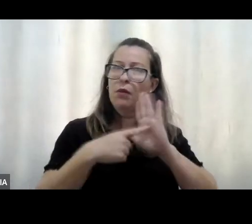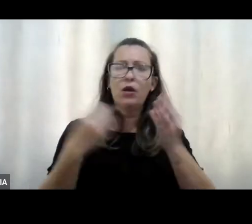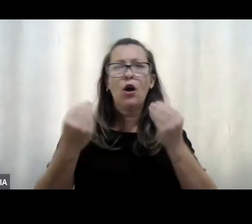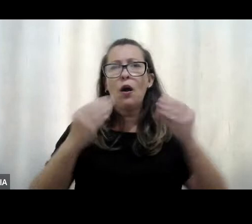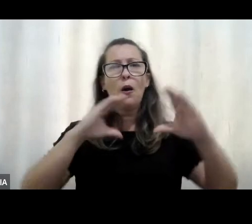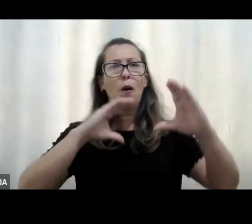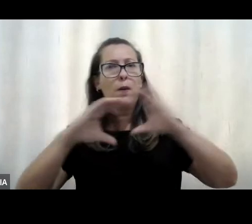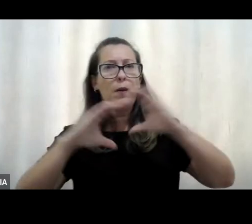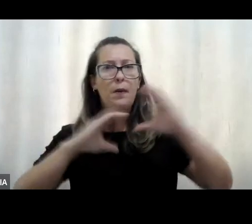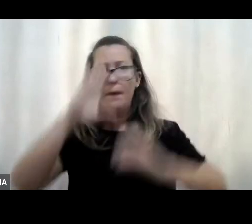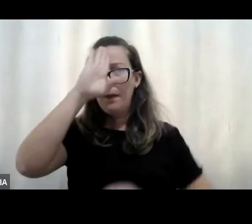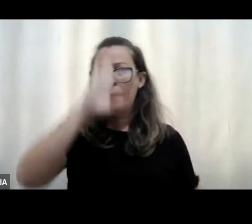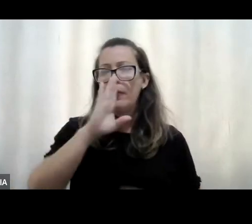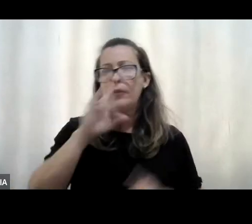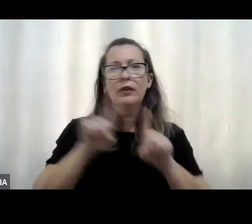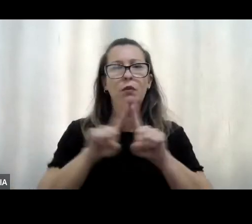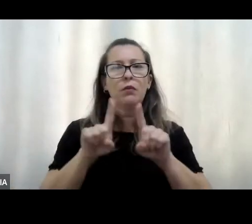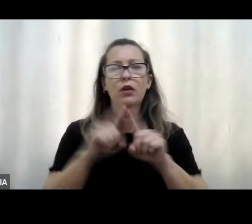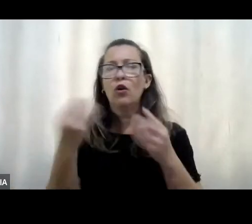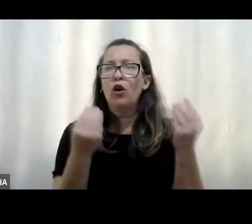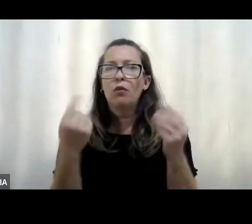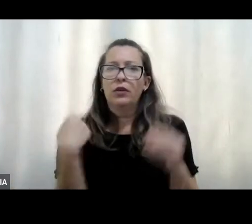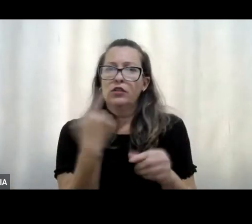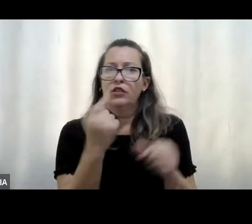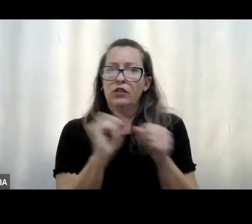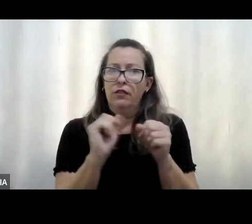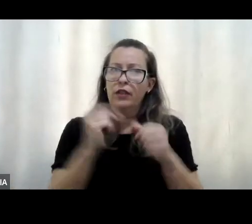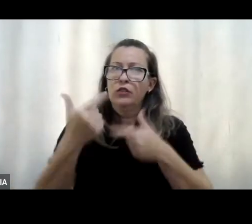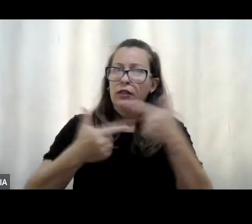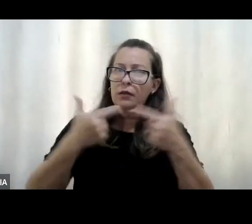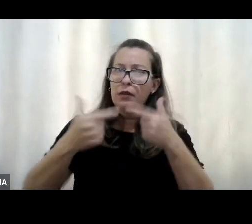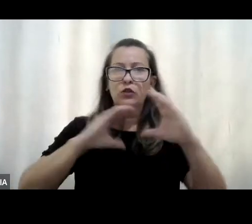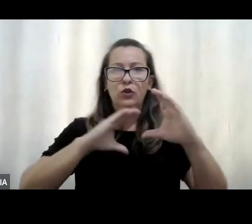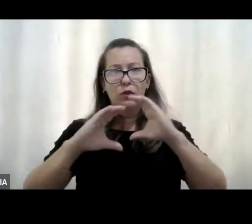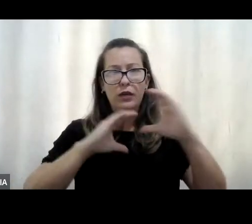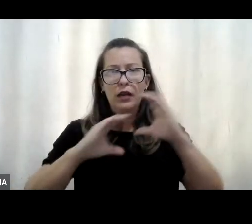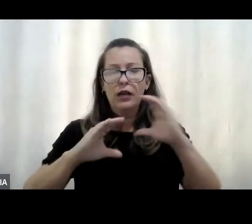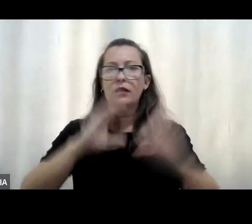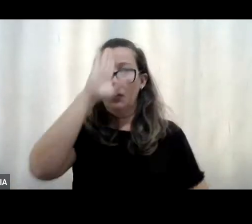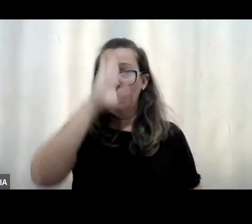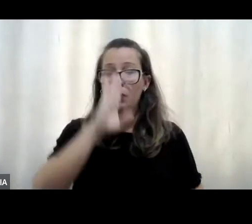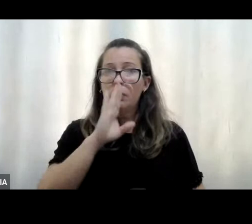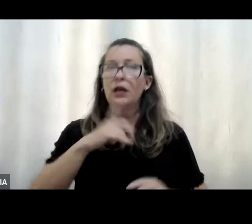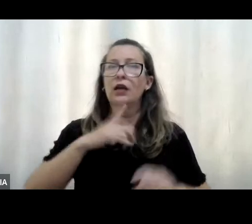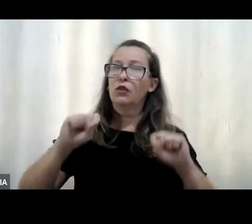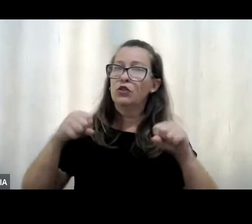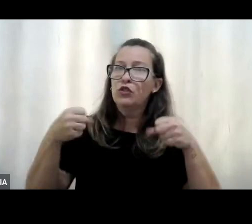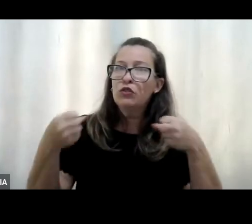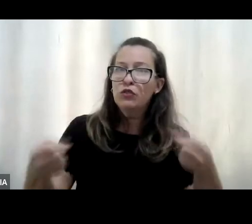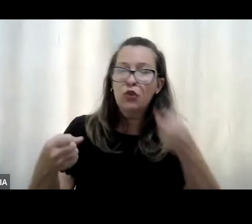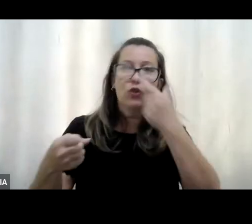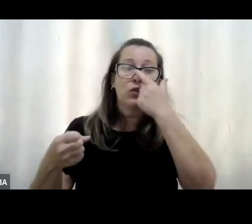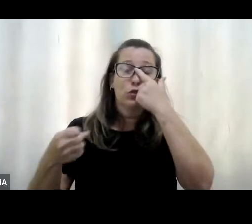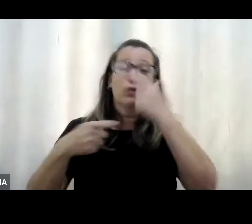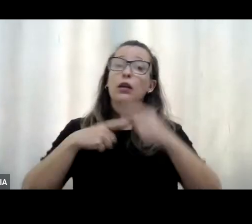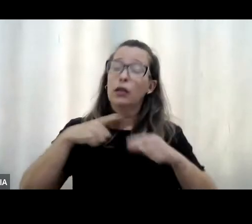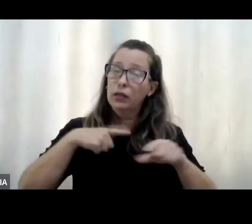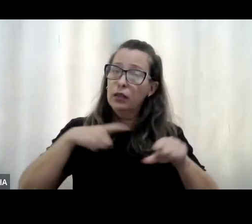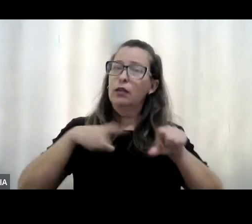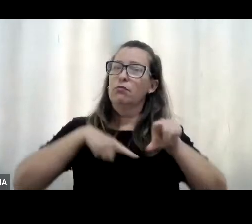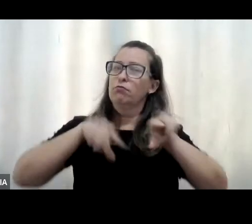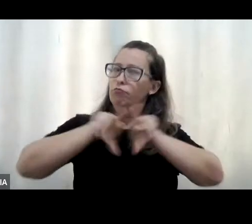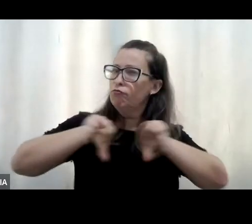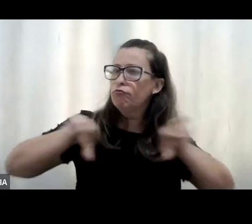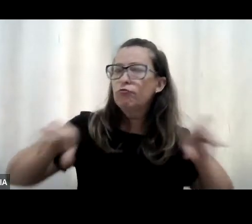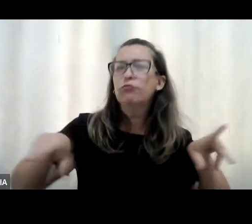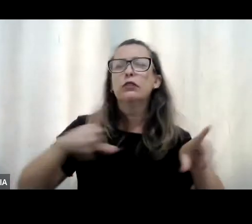executa, desempenha de comunicação pública, um esforço que é, ao mesmo tempo, de ser diverso e plural, abrir para um conjunto